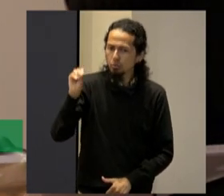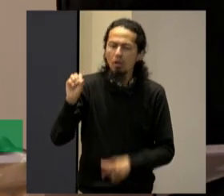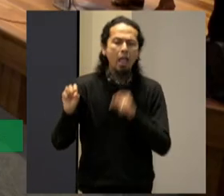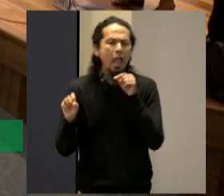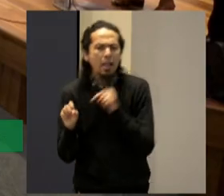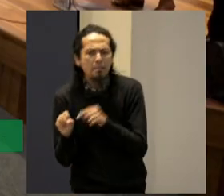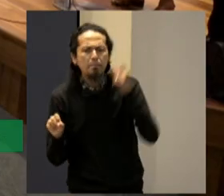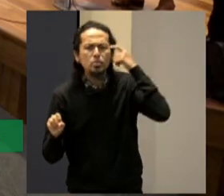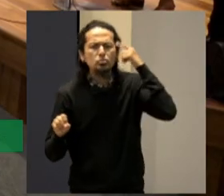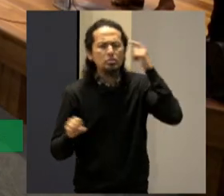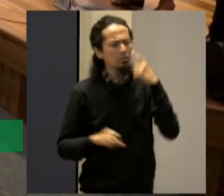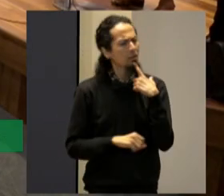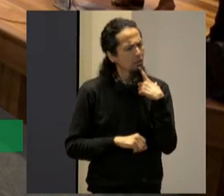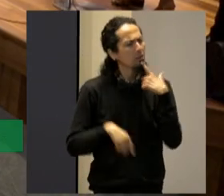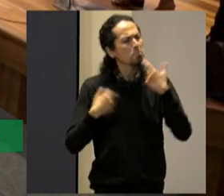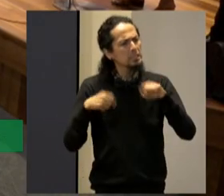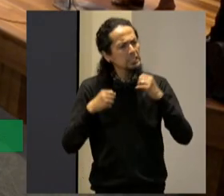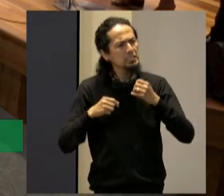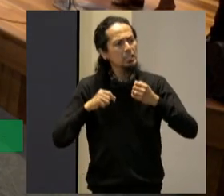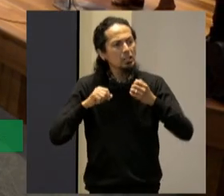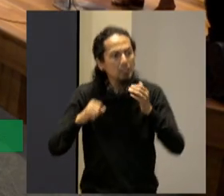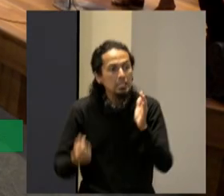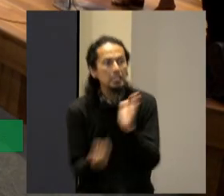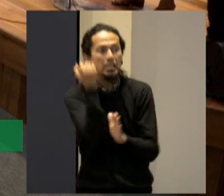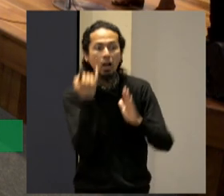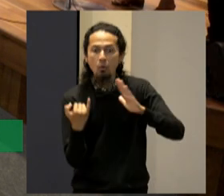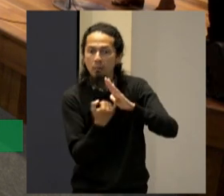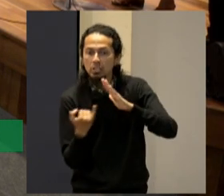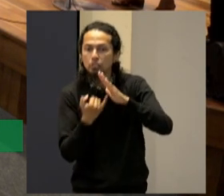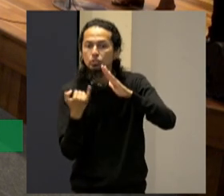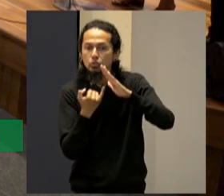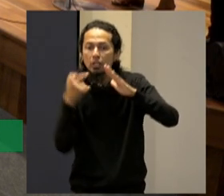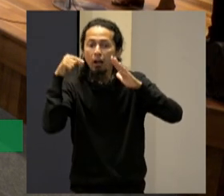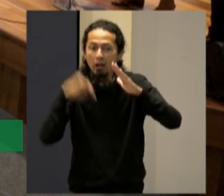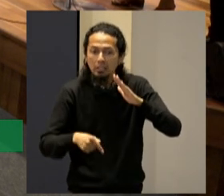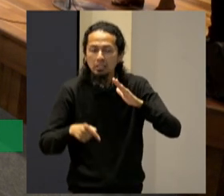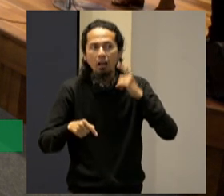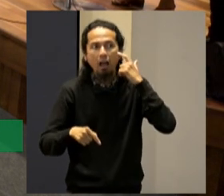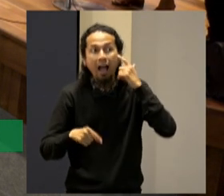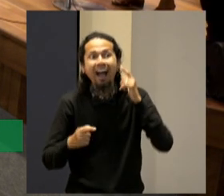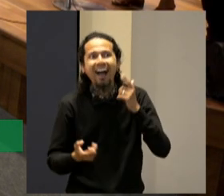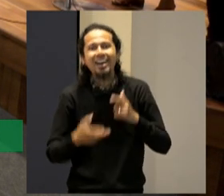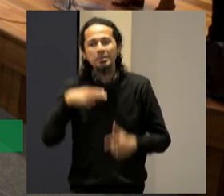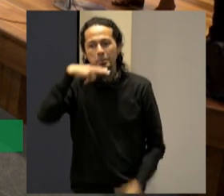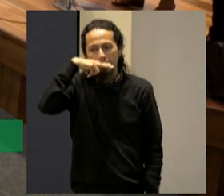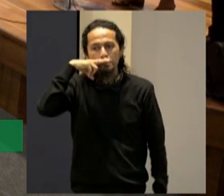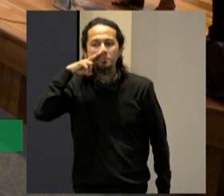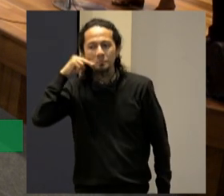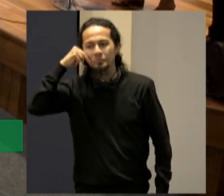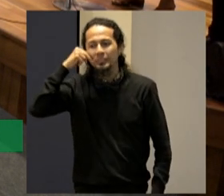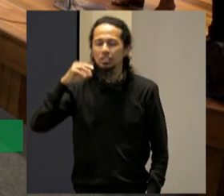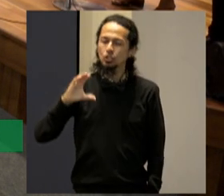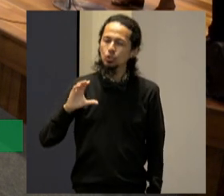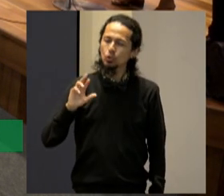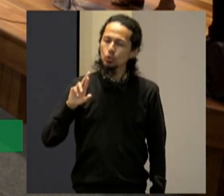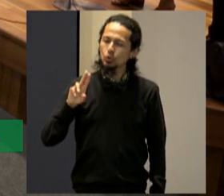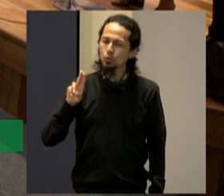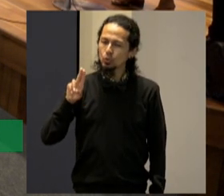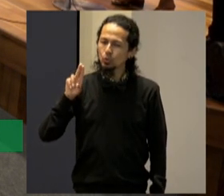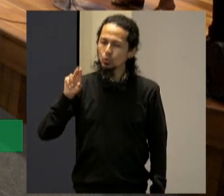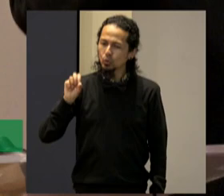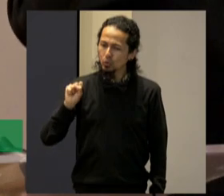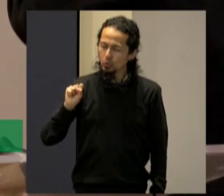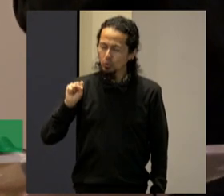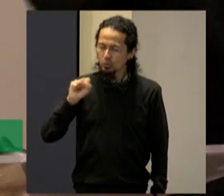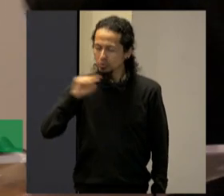organização e fundar, então, o Centro Cívico Cruz e Souza. Quando se observa o nome